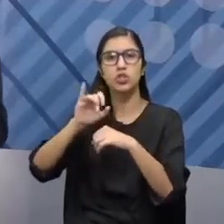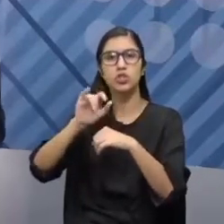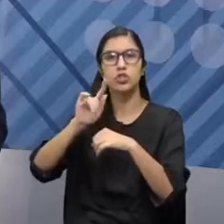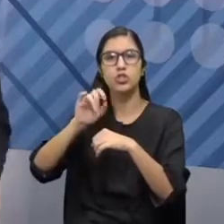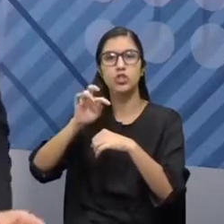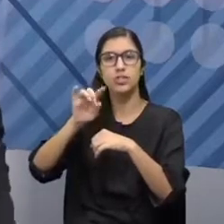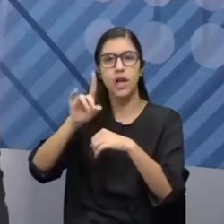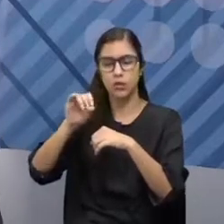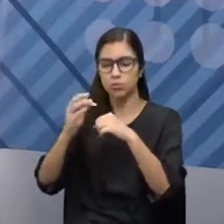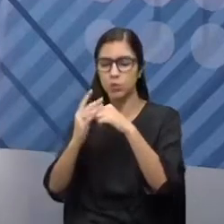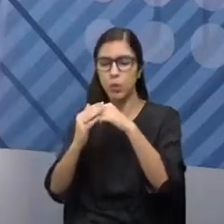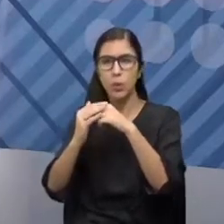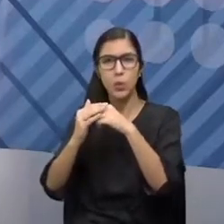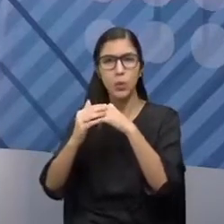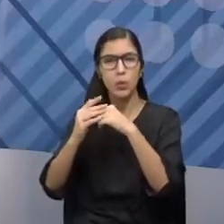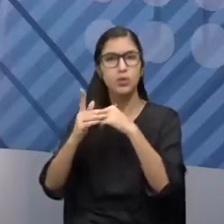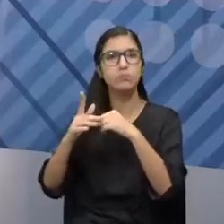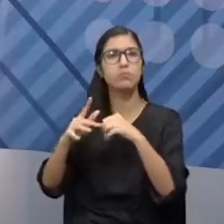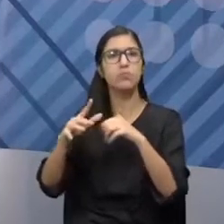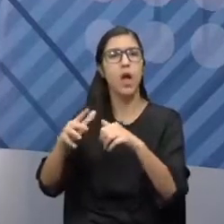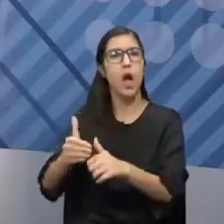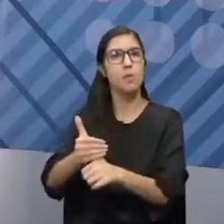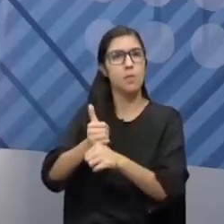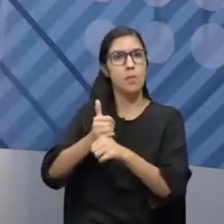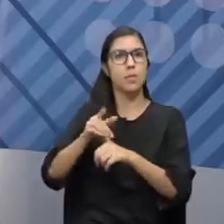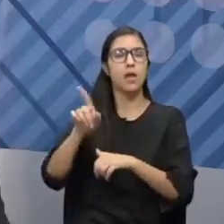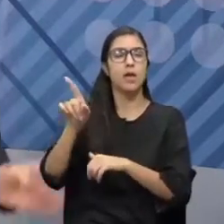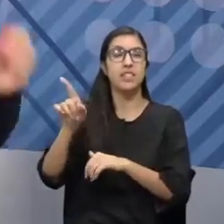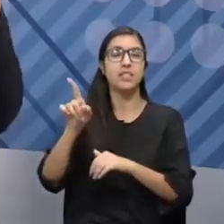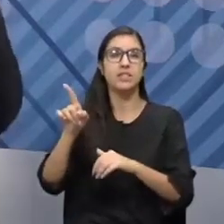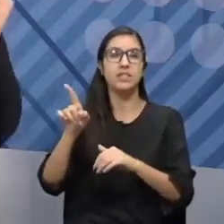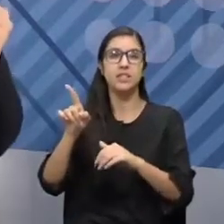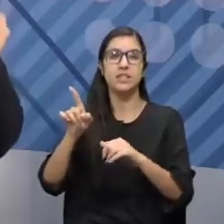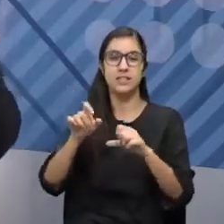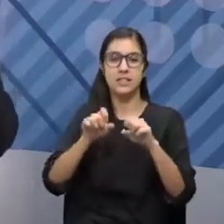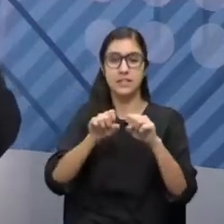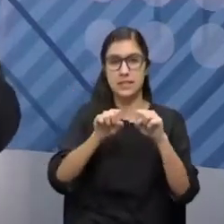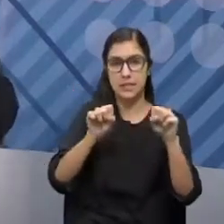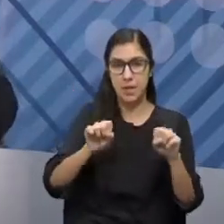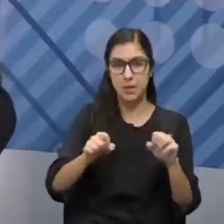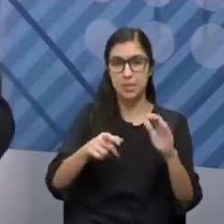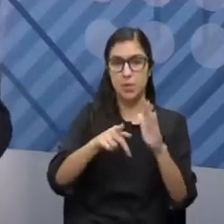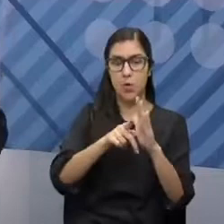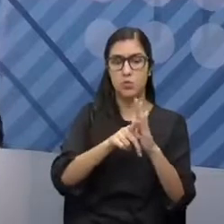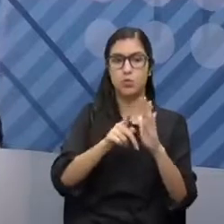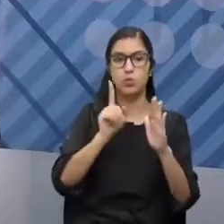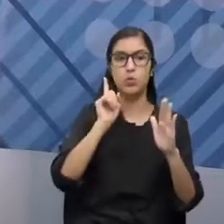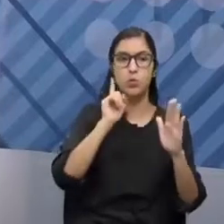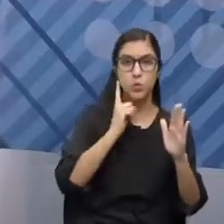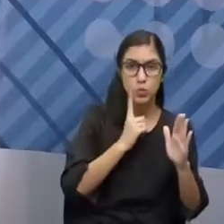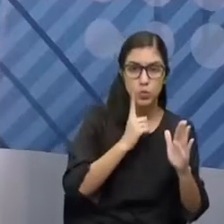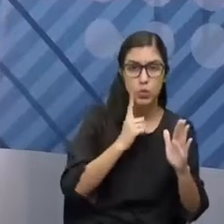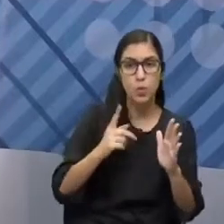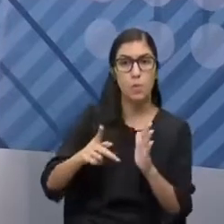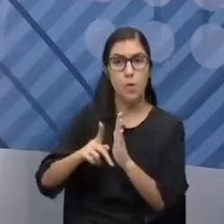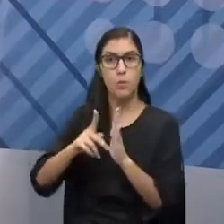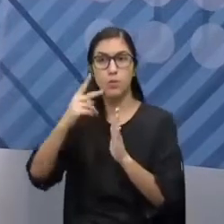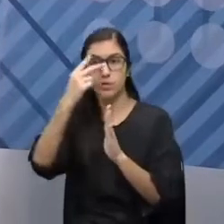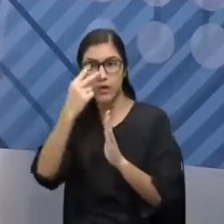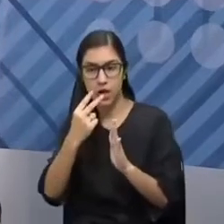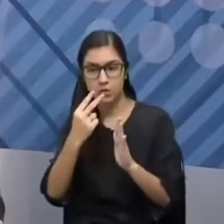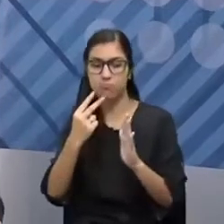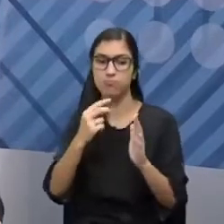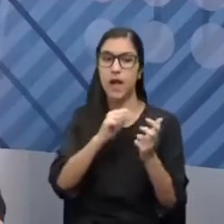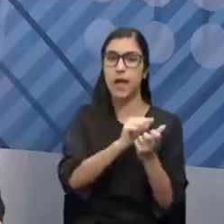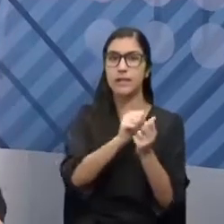Então, nós vamos nos apropriar de sistemas que utilizamos com surdos e com cegos de forma adaptada. Por isso que esse